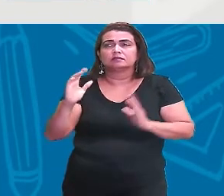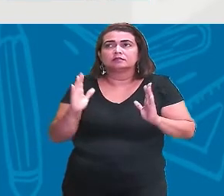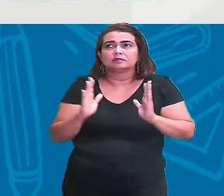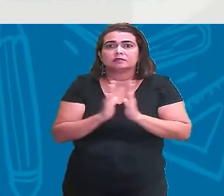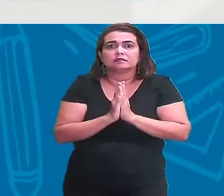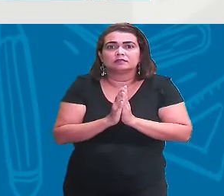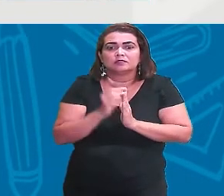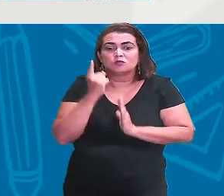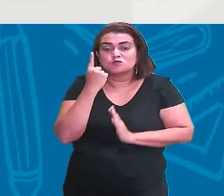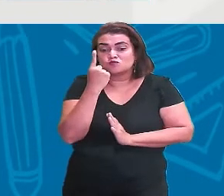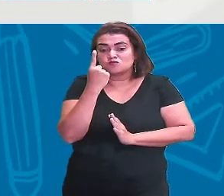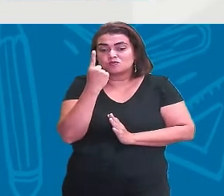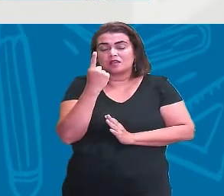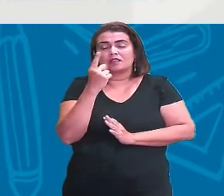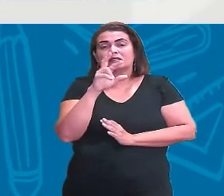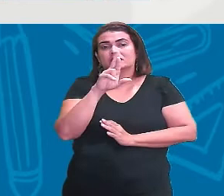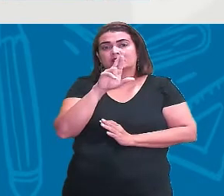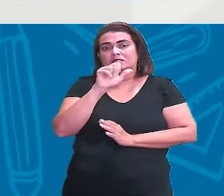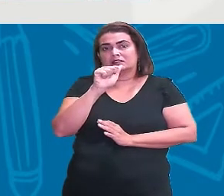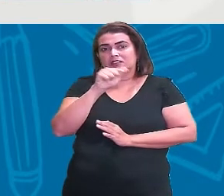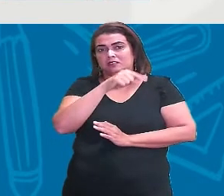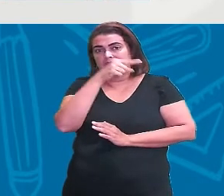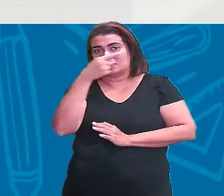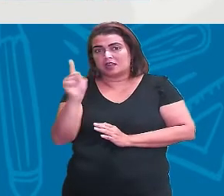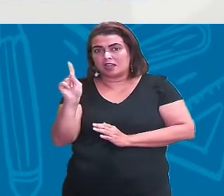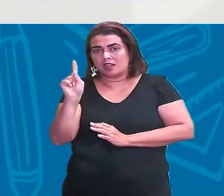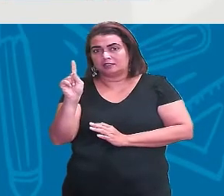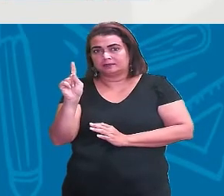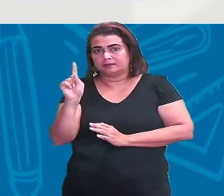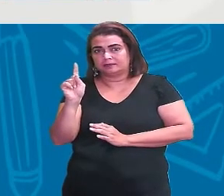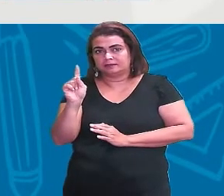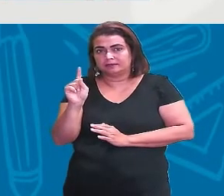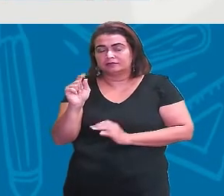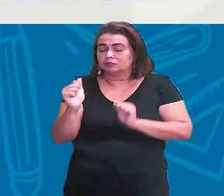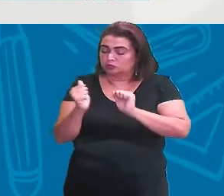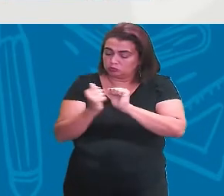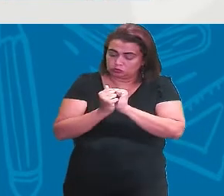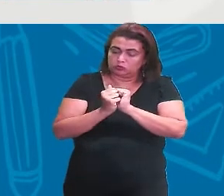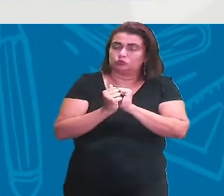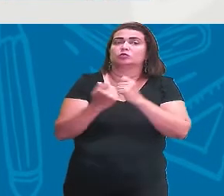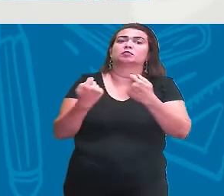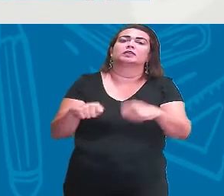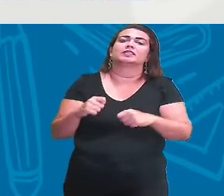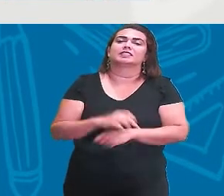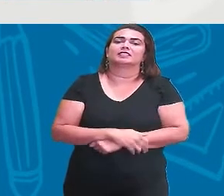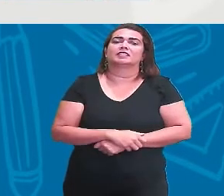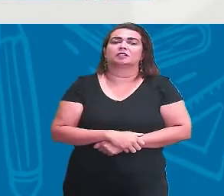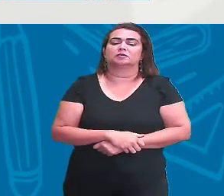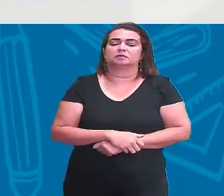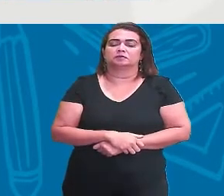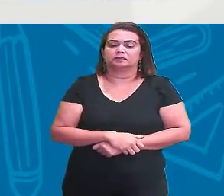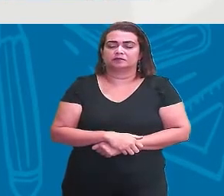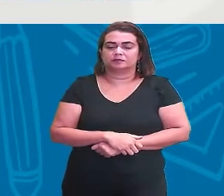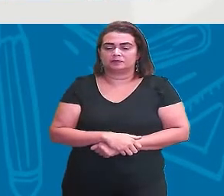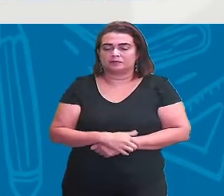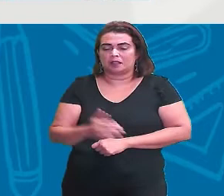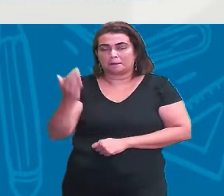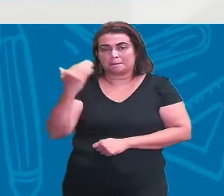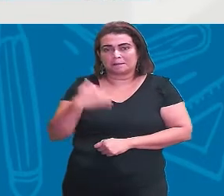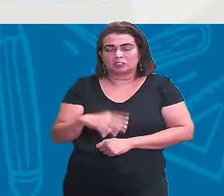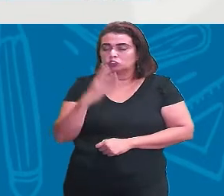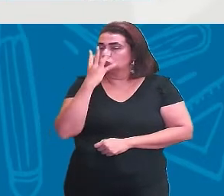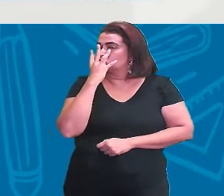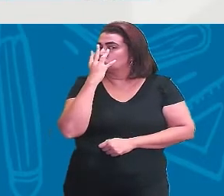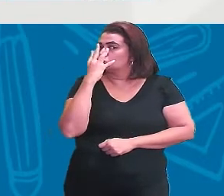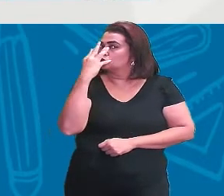letrinhas. A letrinha R com a letrinha A. Rã. Tá vendo? É uma única sílaba. Temos abaixo